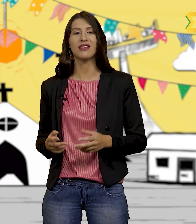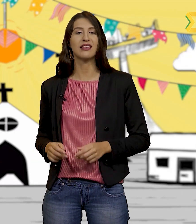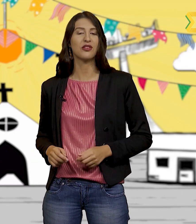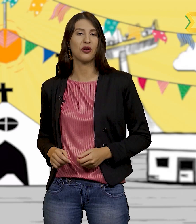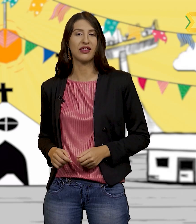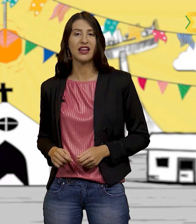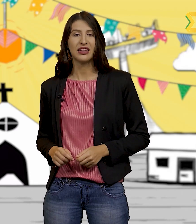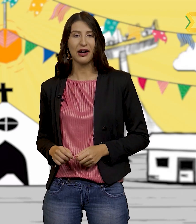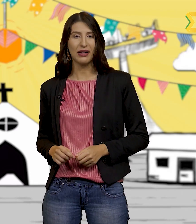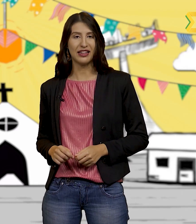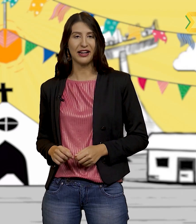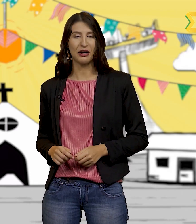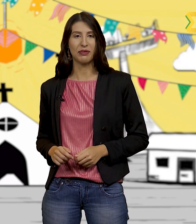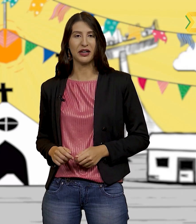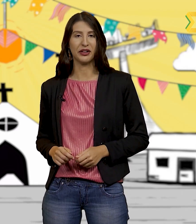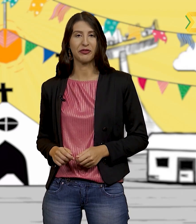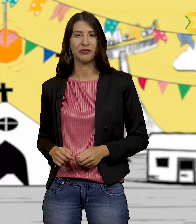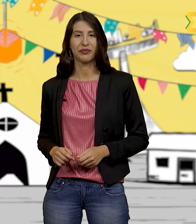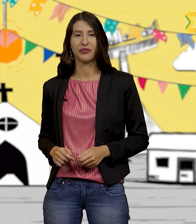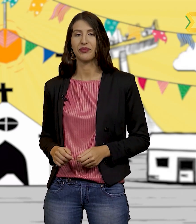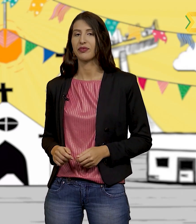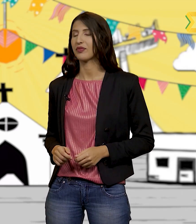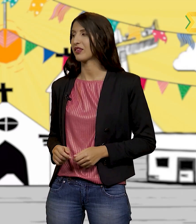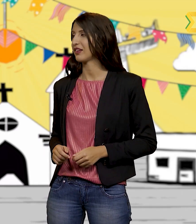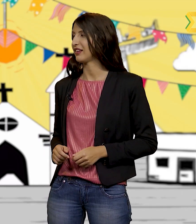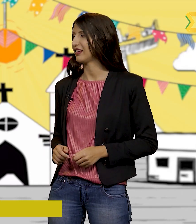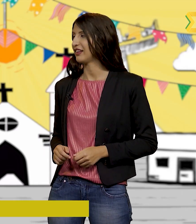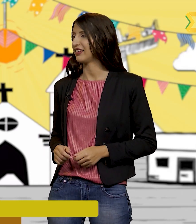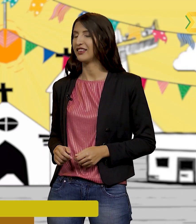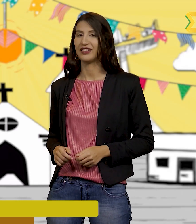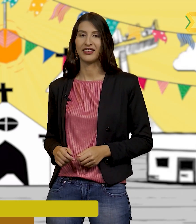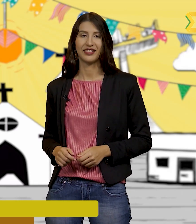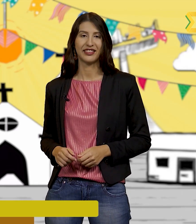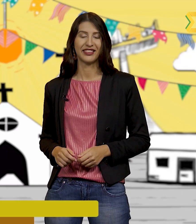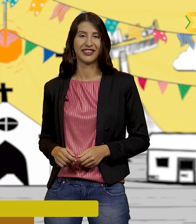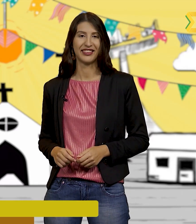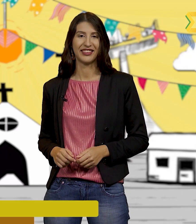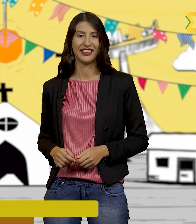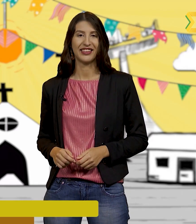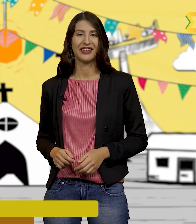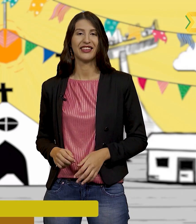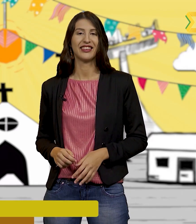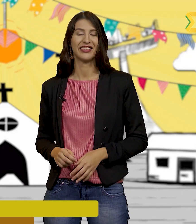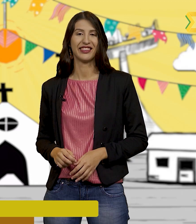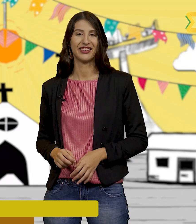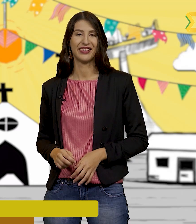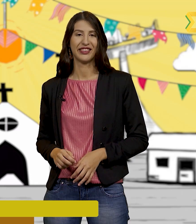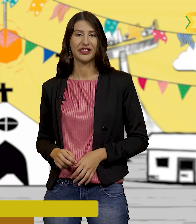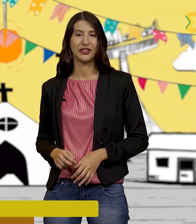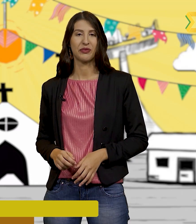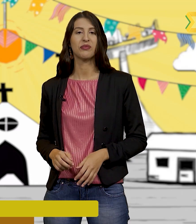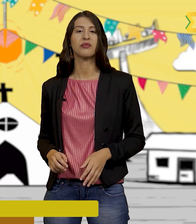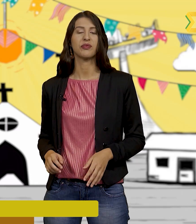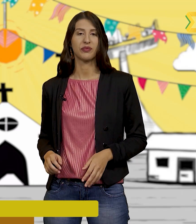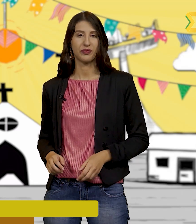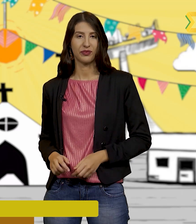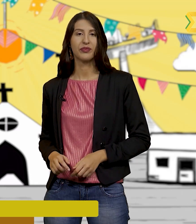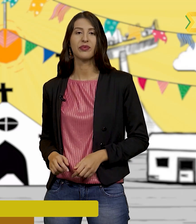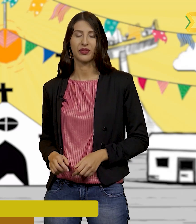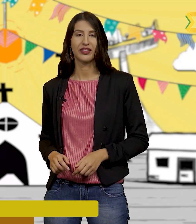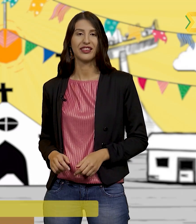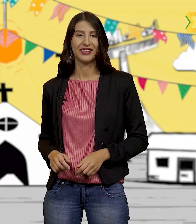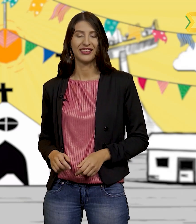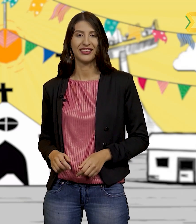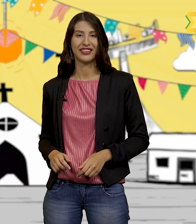das apresentações da quadrilha campeã. É isso mesmo, Júlia. A Ana Carolina Nóbrega é a pioneira e entrou para a história